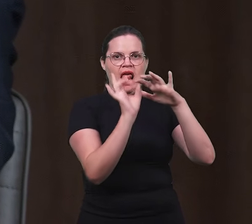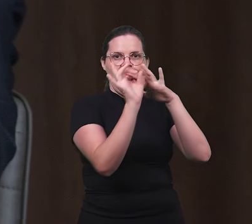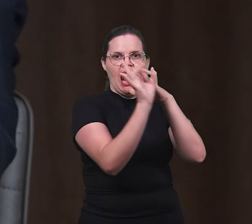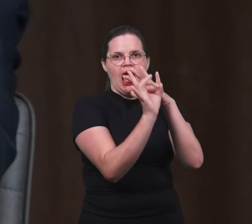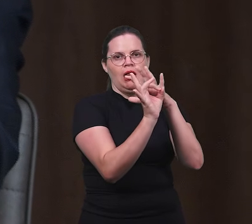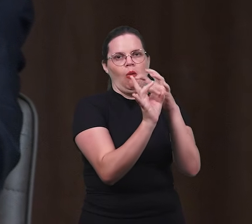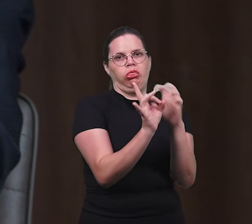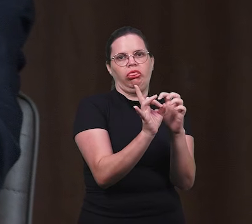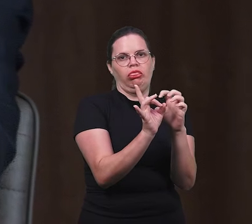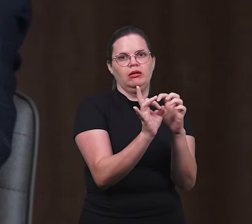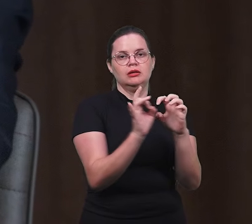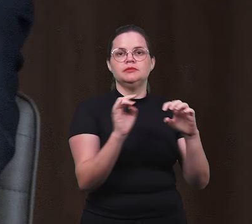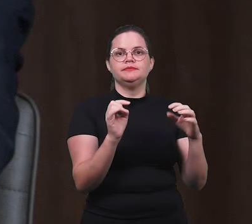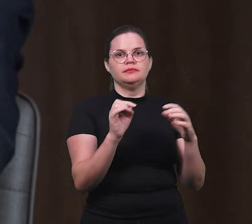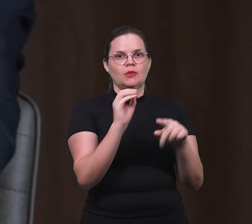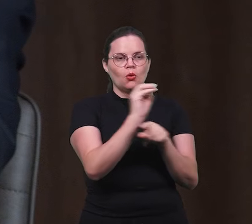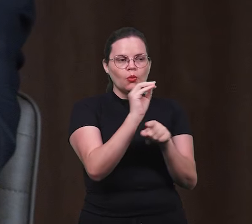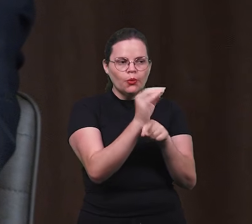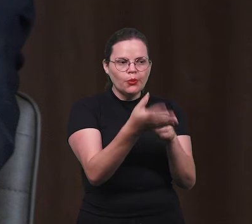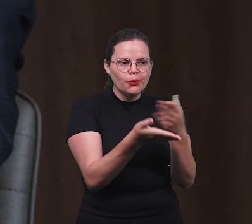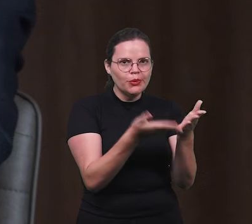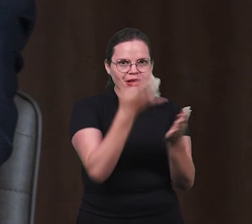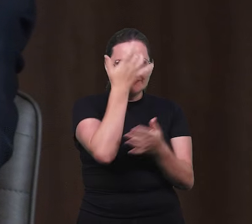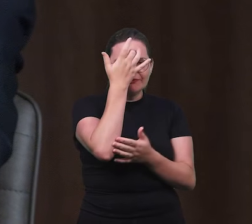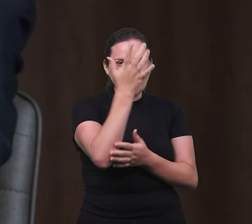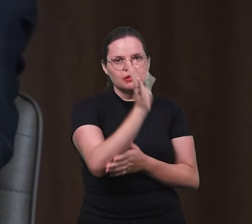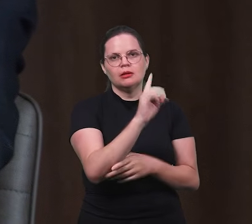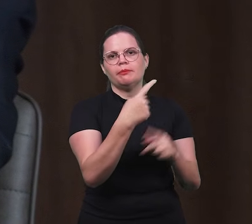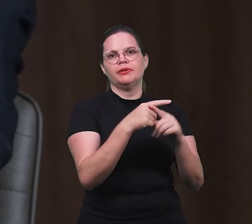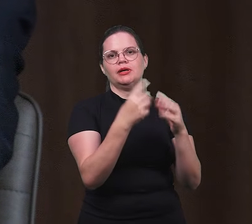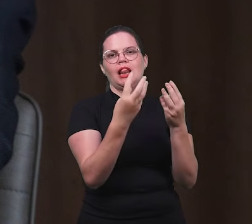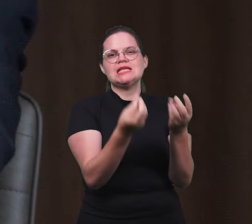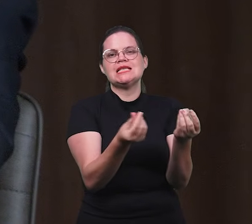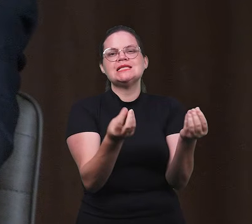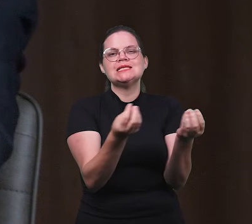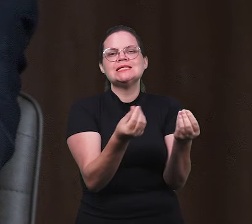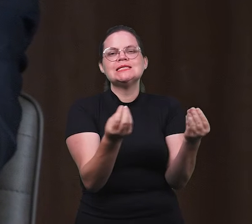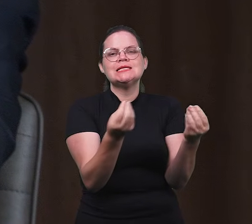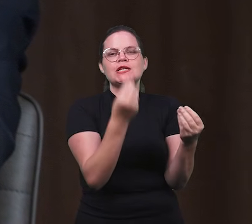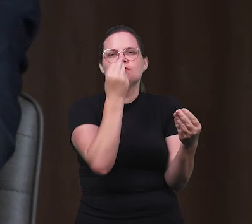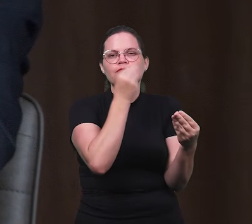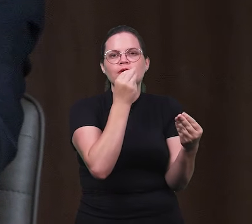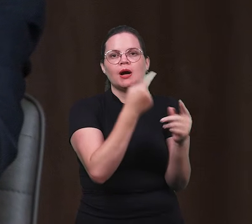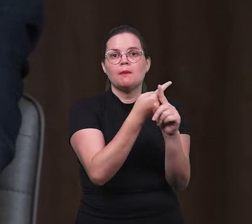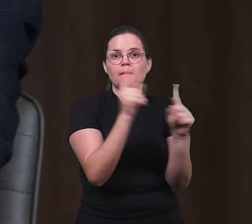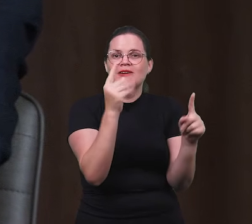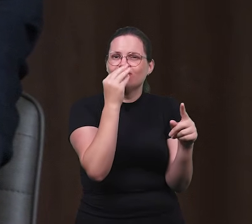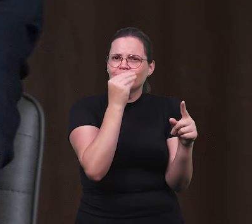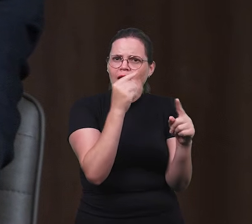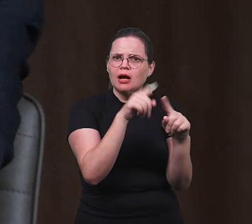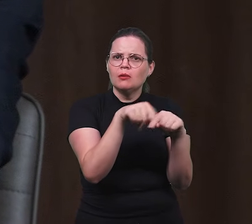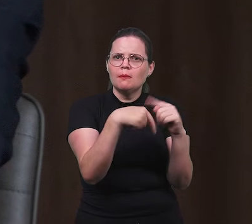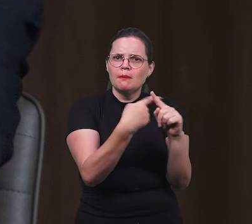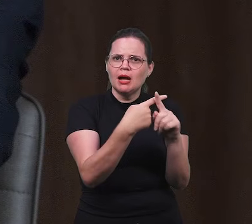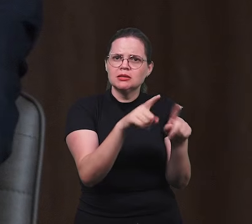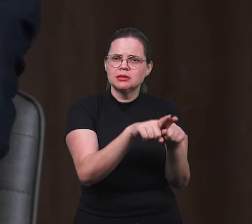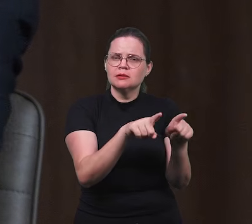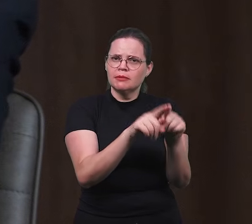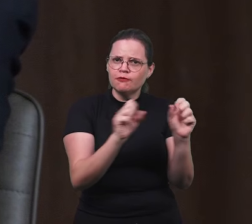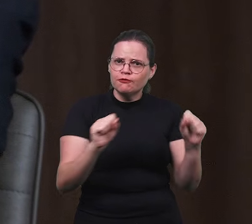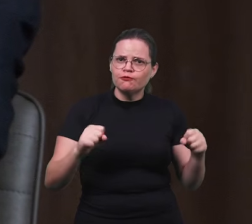uma coisa, não é fácil cuidar, porque ela tem uma sensibilidade muito grande, mas ao mesmo tempo que ela é frágil,